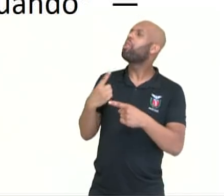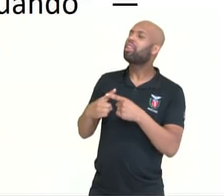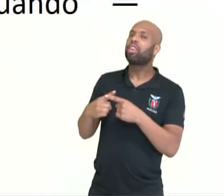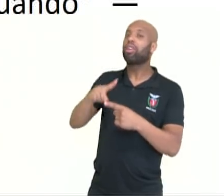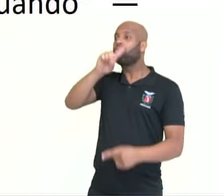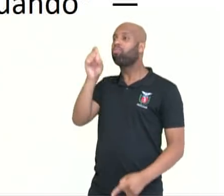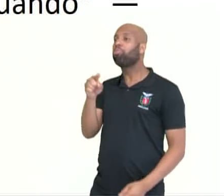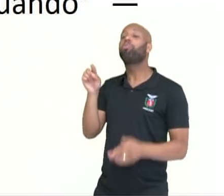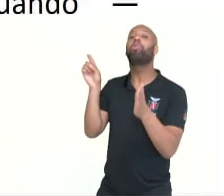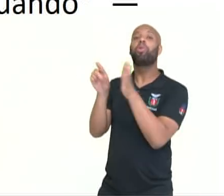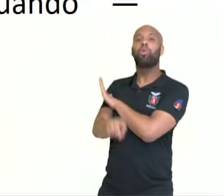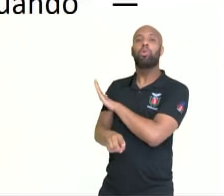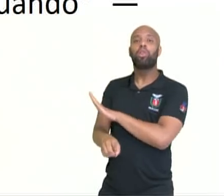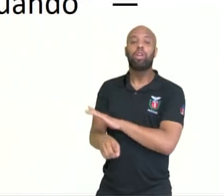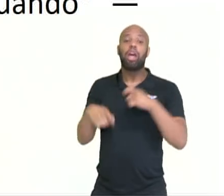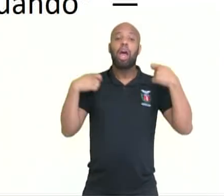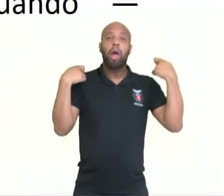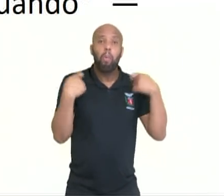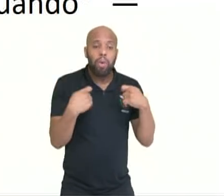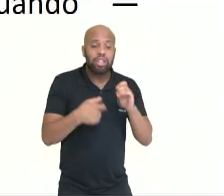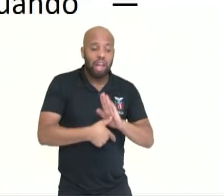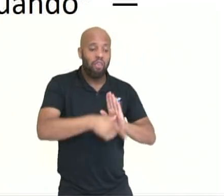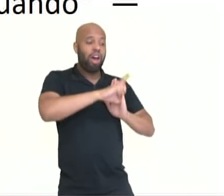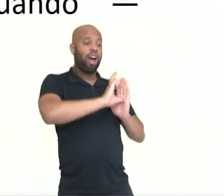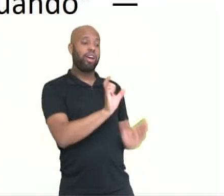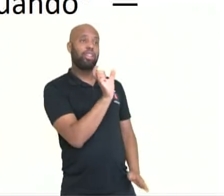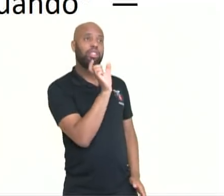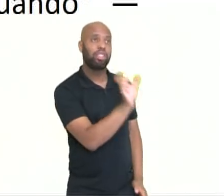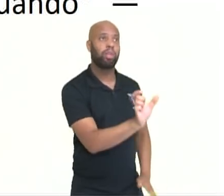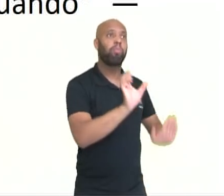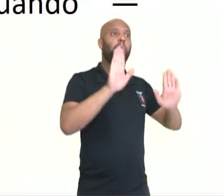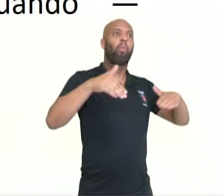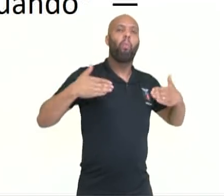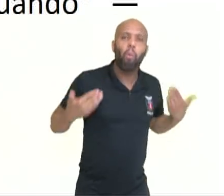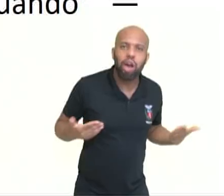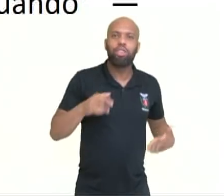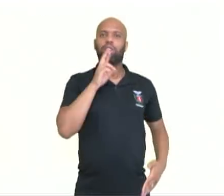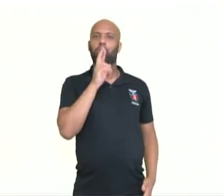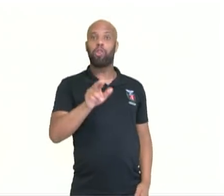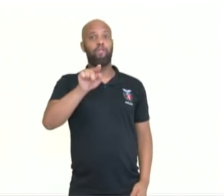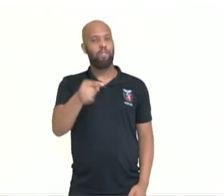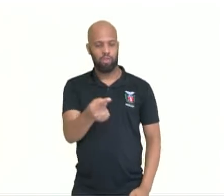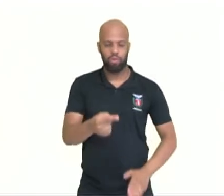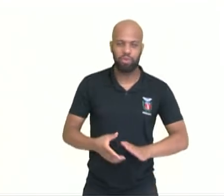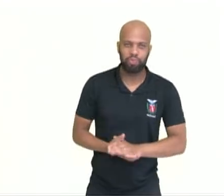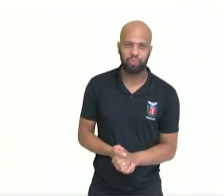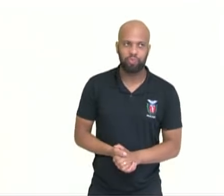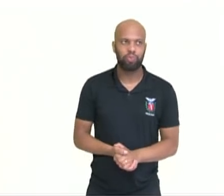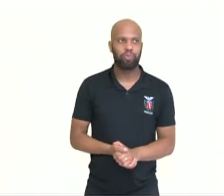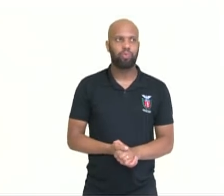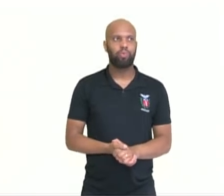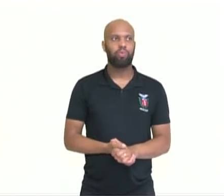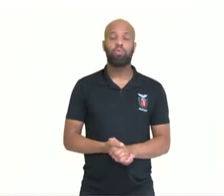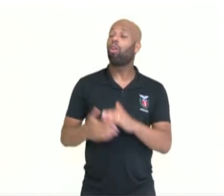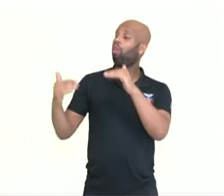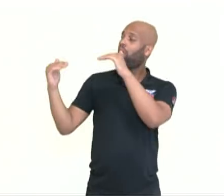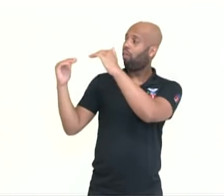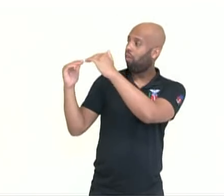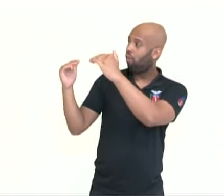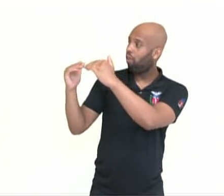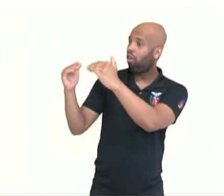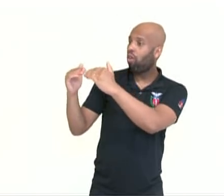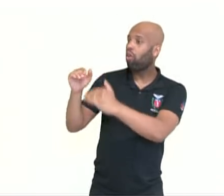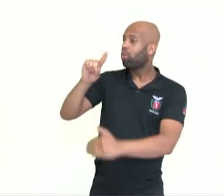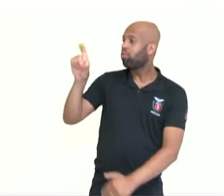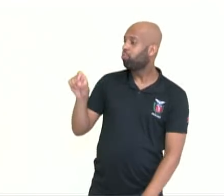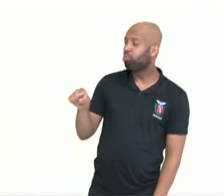de interrogação. Deveriam me colocar antes da palavra quando? Respondeu a vírgula. Concordo, disse o